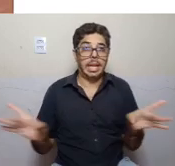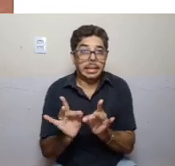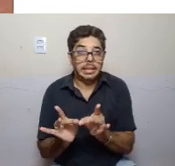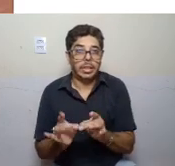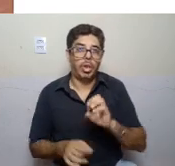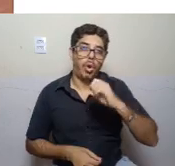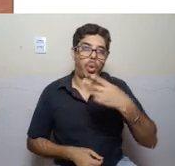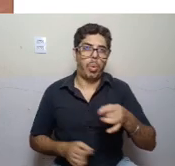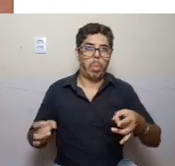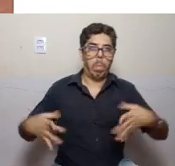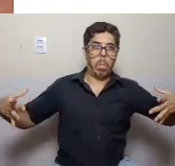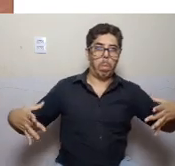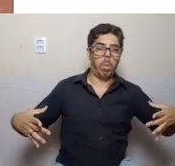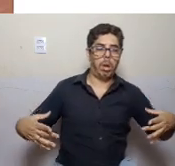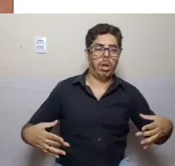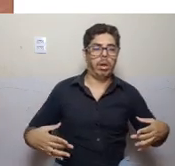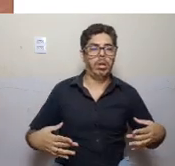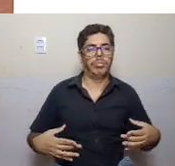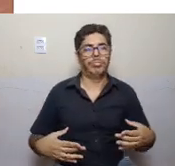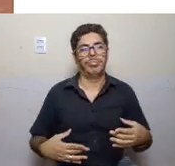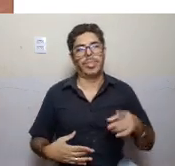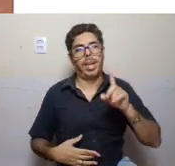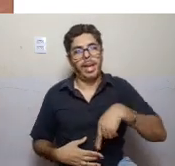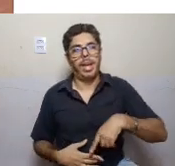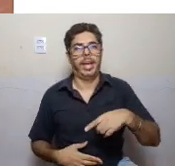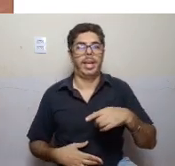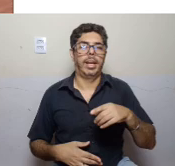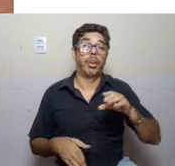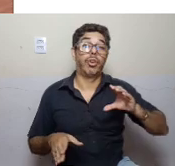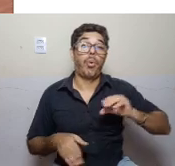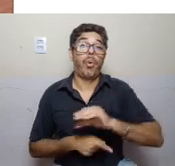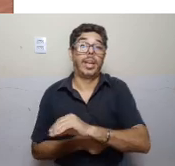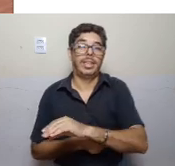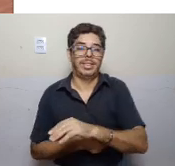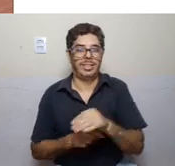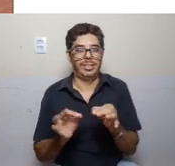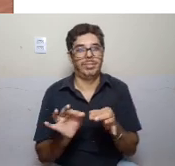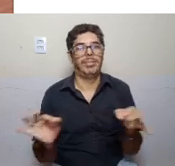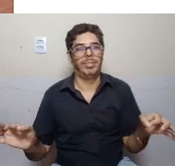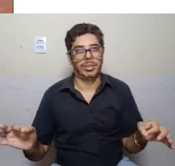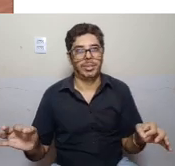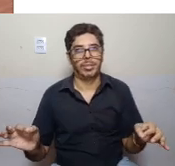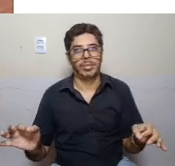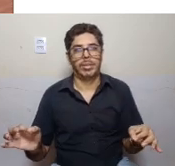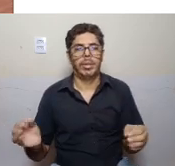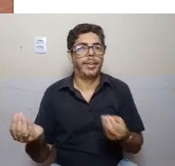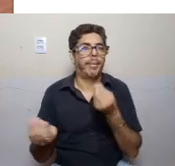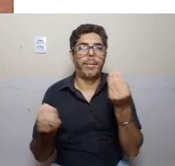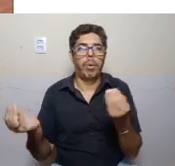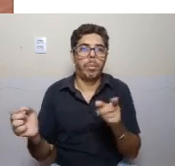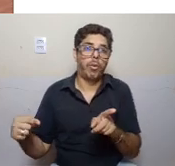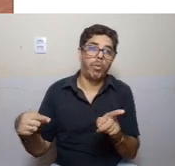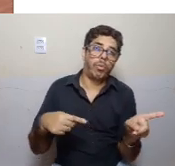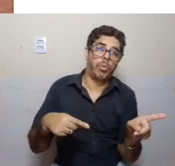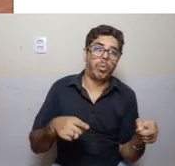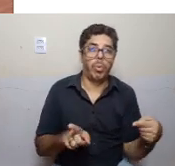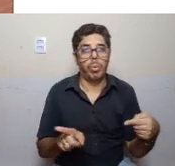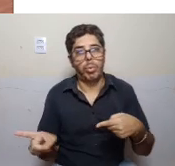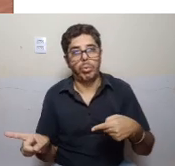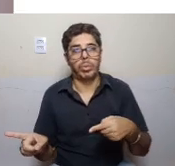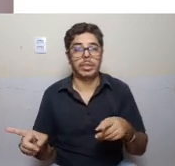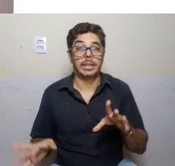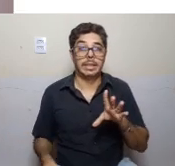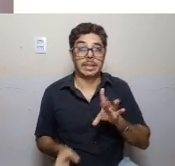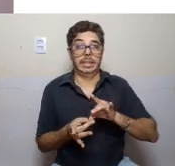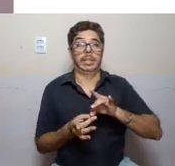descobriu que a atração ou repulsão depende do sentido em que a corrente flui no fio e em qual orientação você segura os